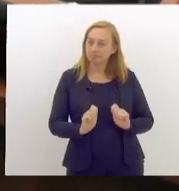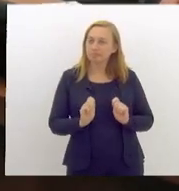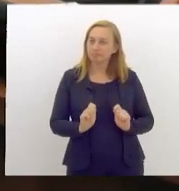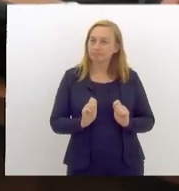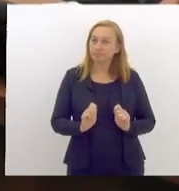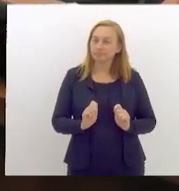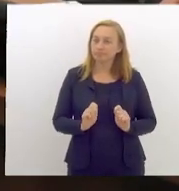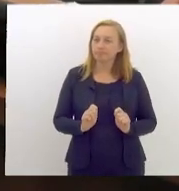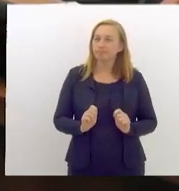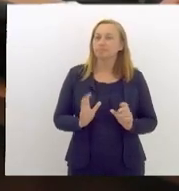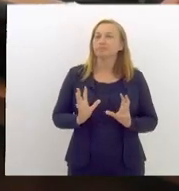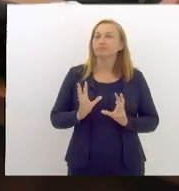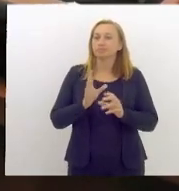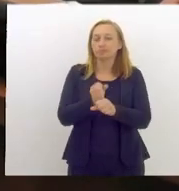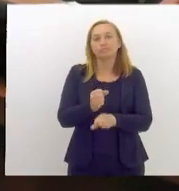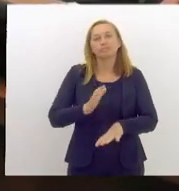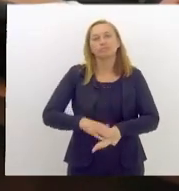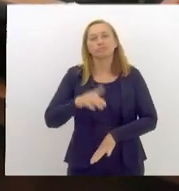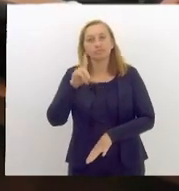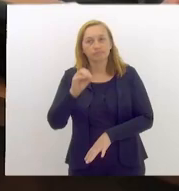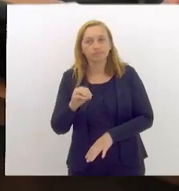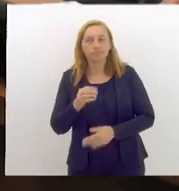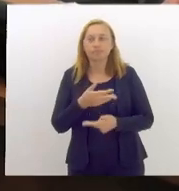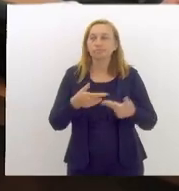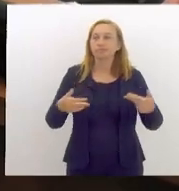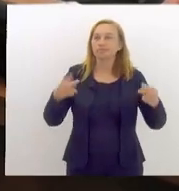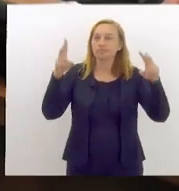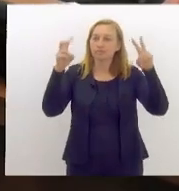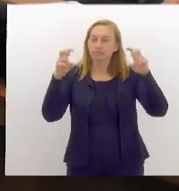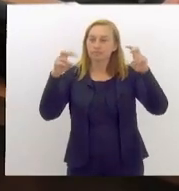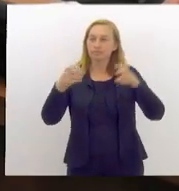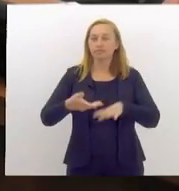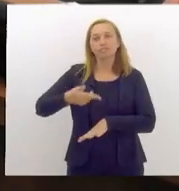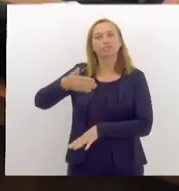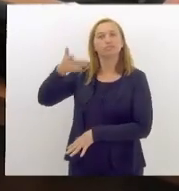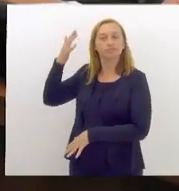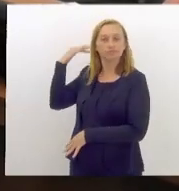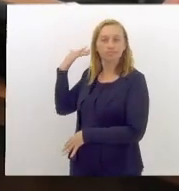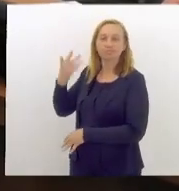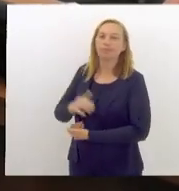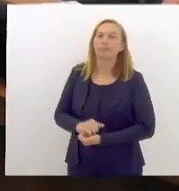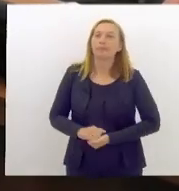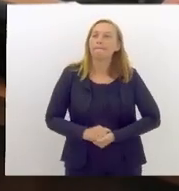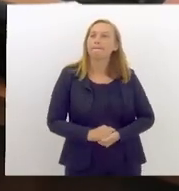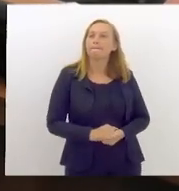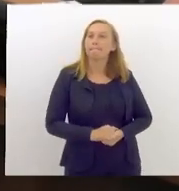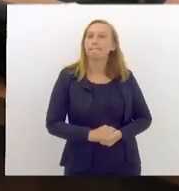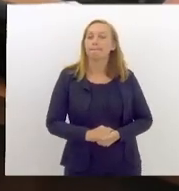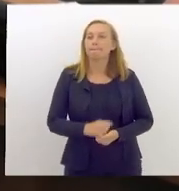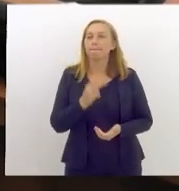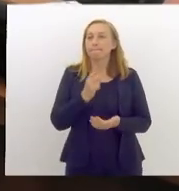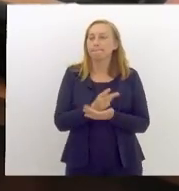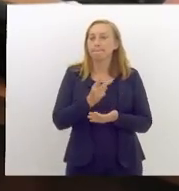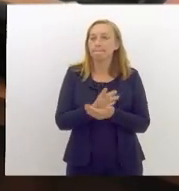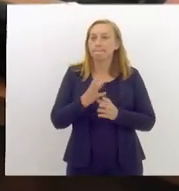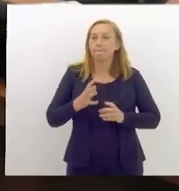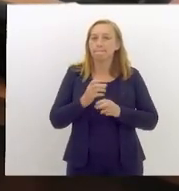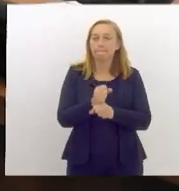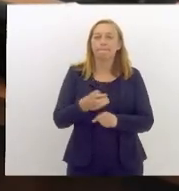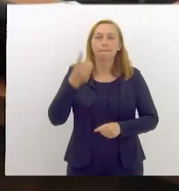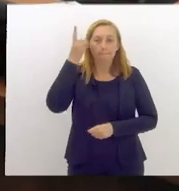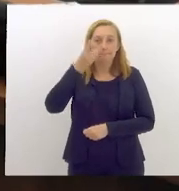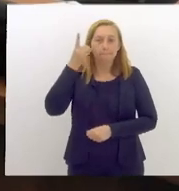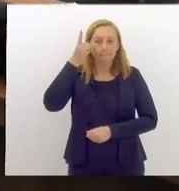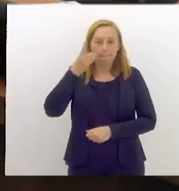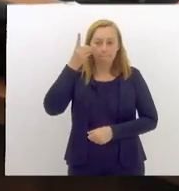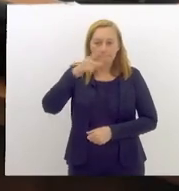mais cedo somar várias questões anteriores e mesmo para o cálculo o Deputado Luiz Paulo